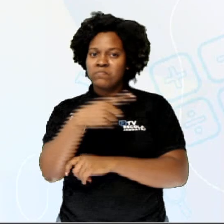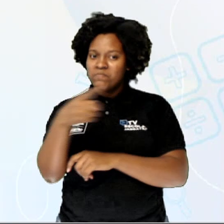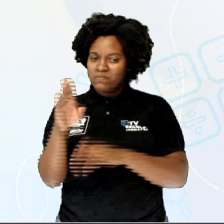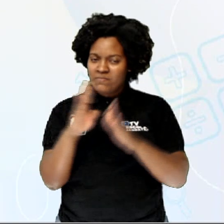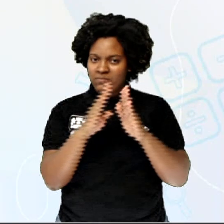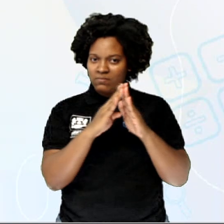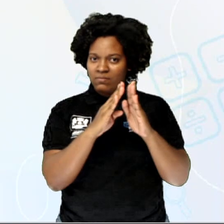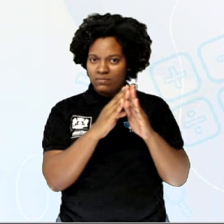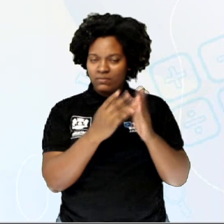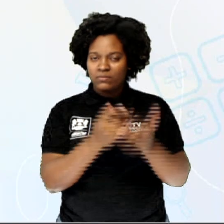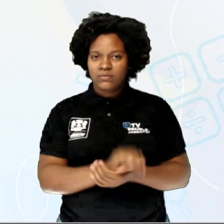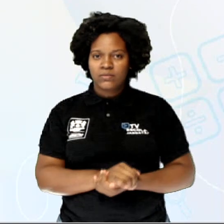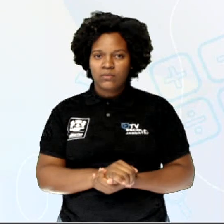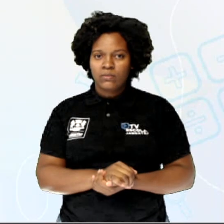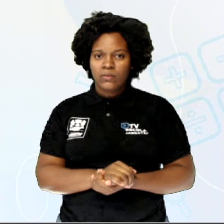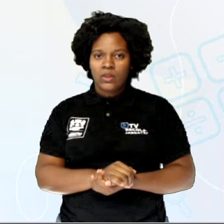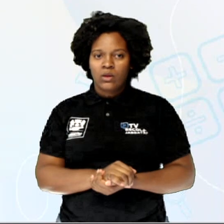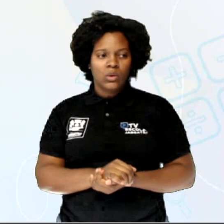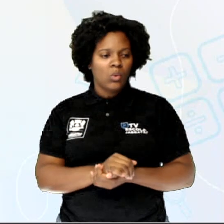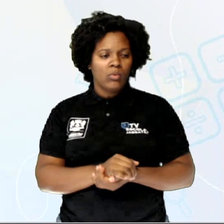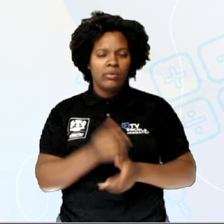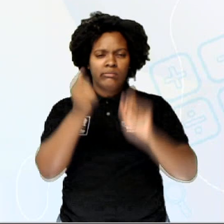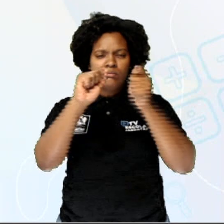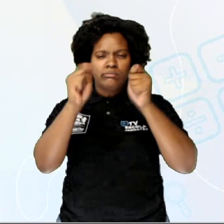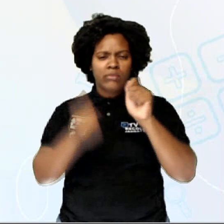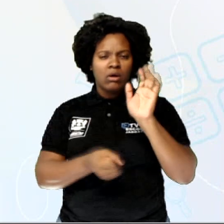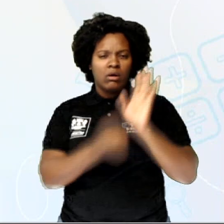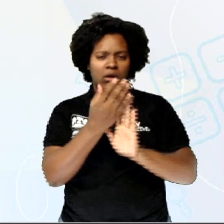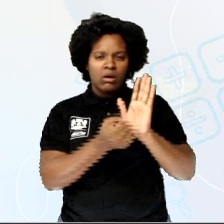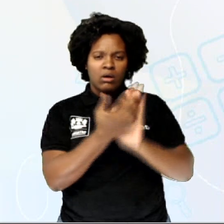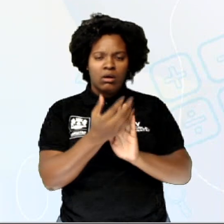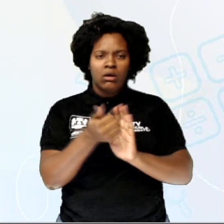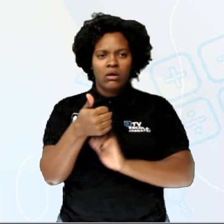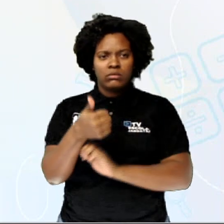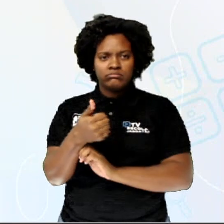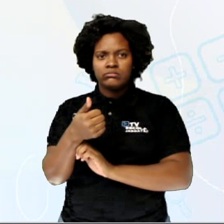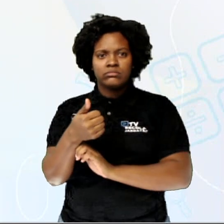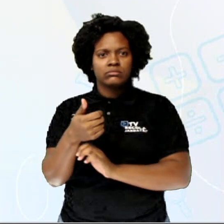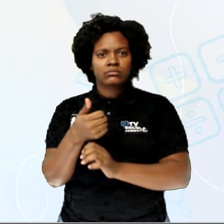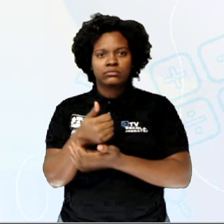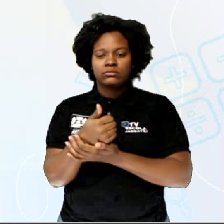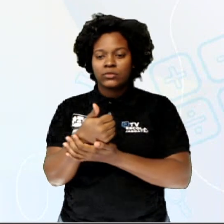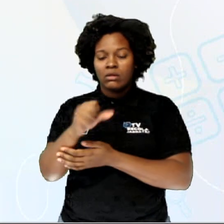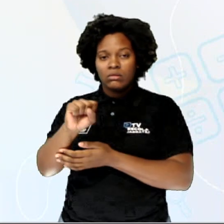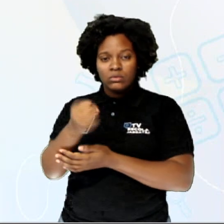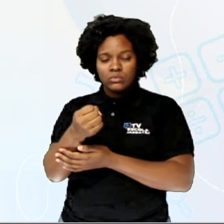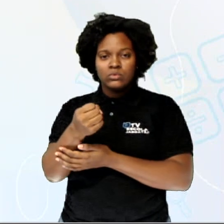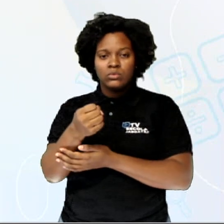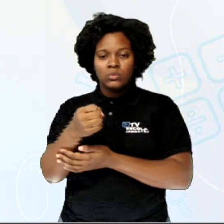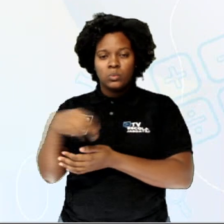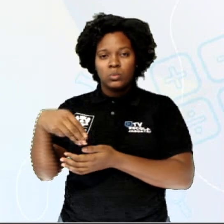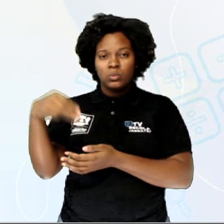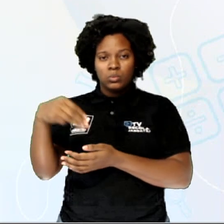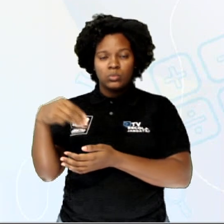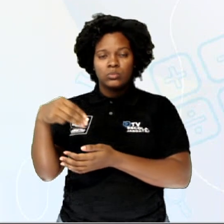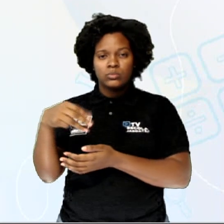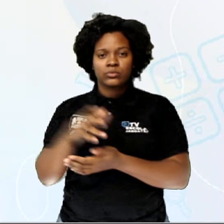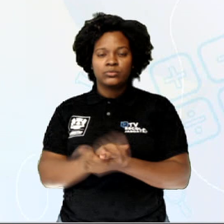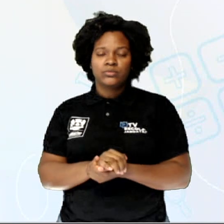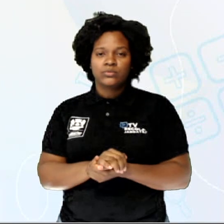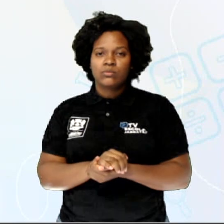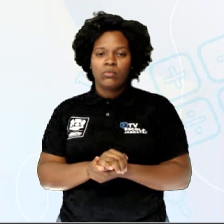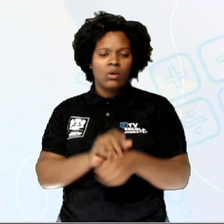consegue produzir por mês, que no caso vai dar 1,5, ou seja, 1,5 toneladas. Então eu já sei que ele consegue produzir em